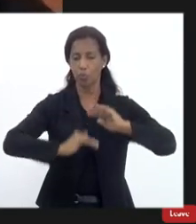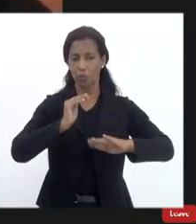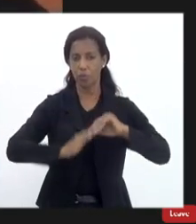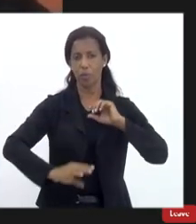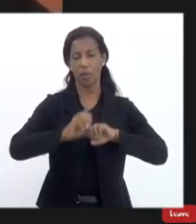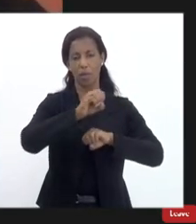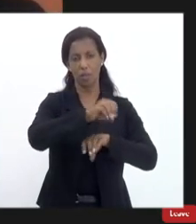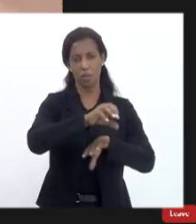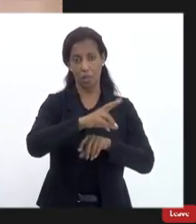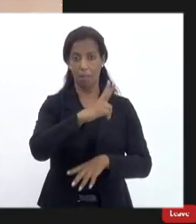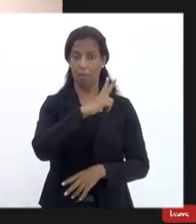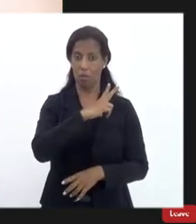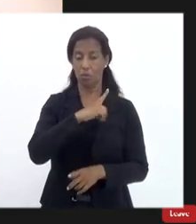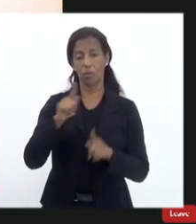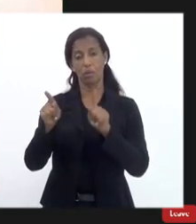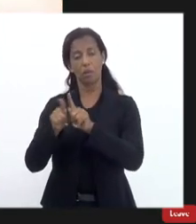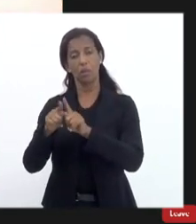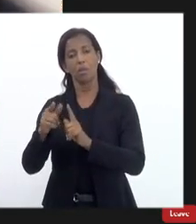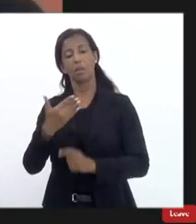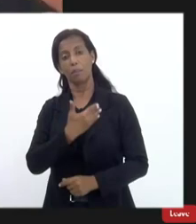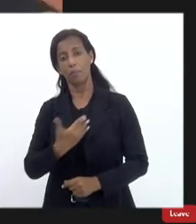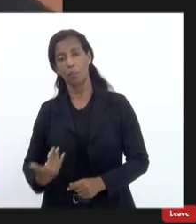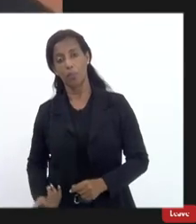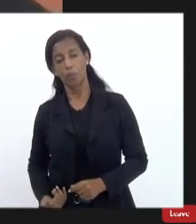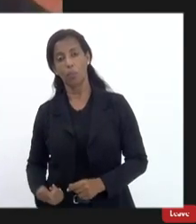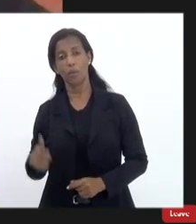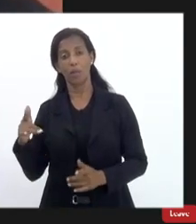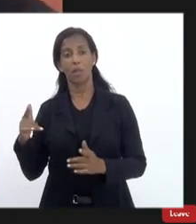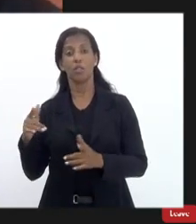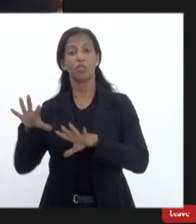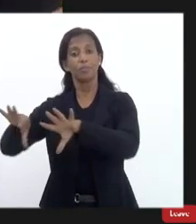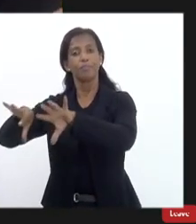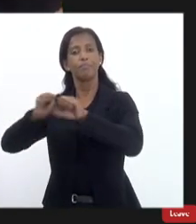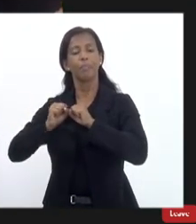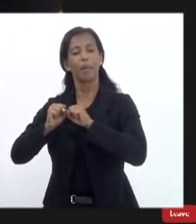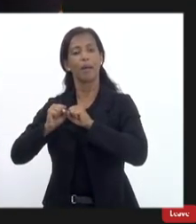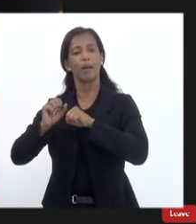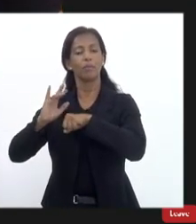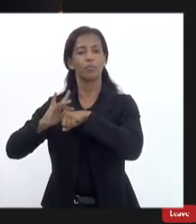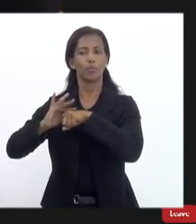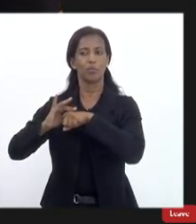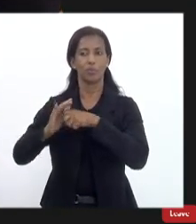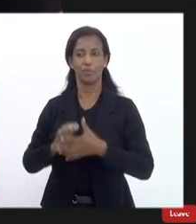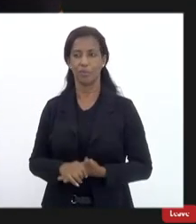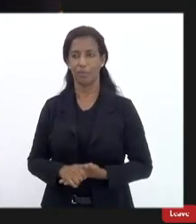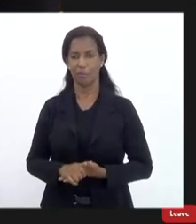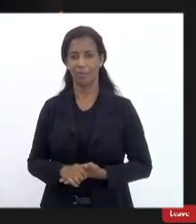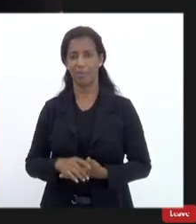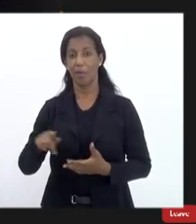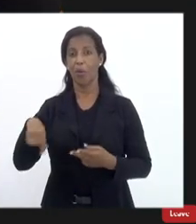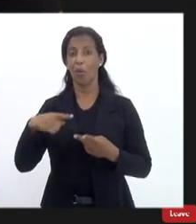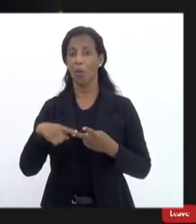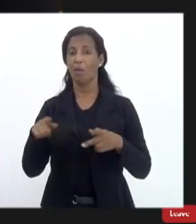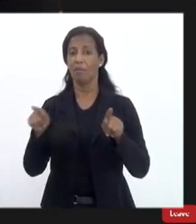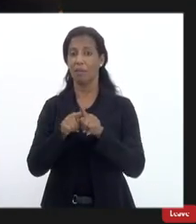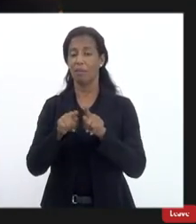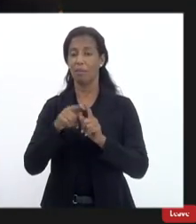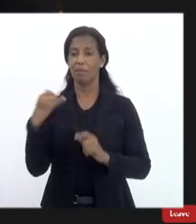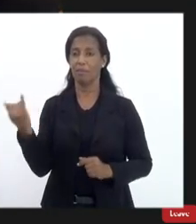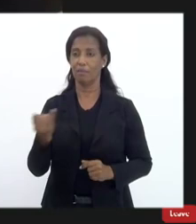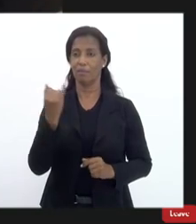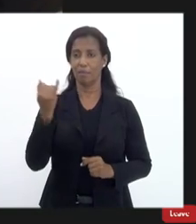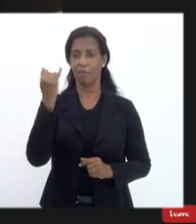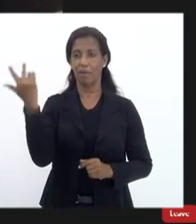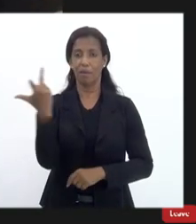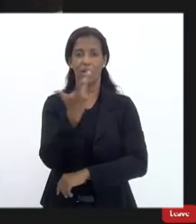da escola privada e pública, né, do contágio, o máximo possível. Bem, outro ponto importante é que a